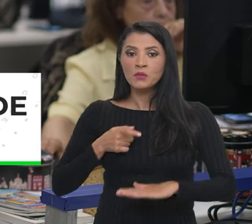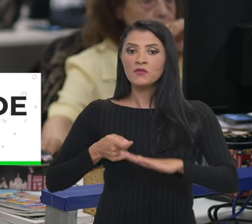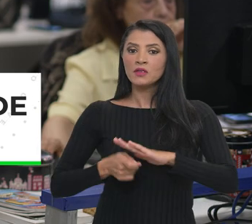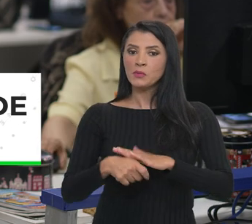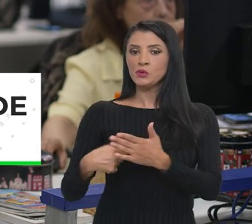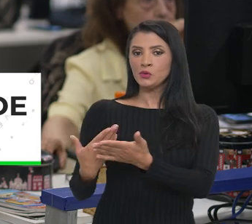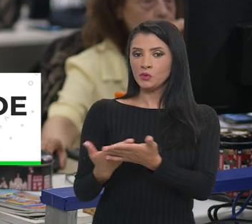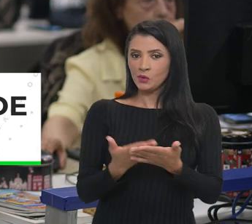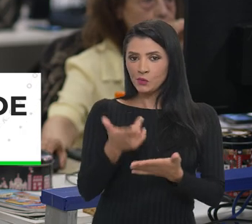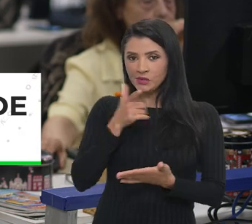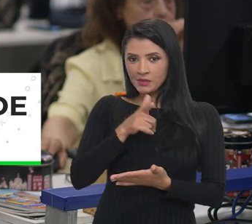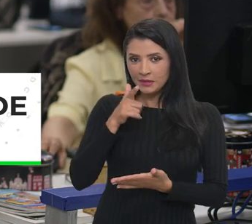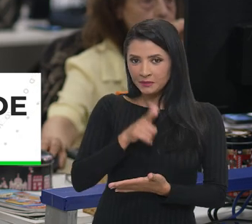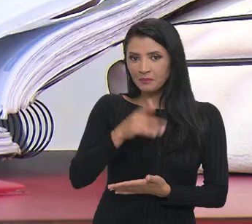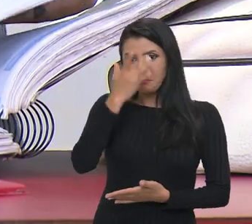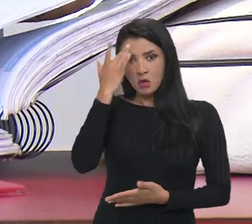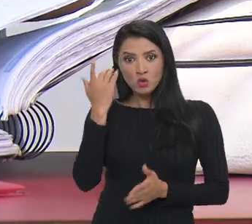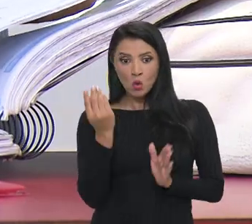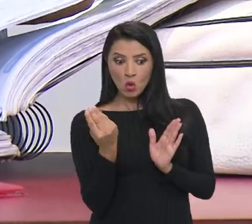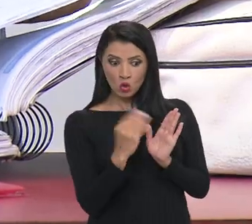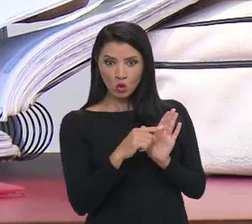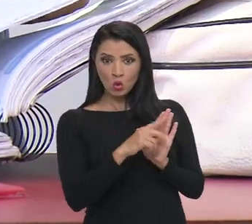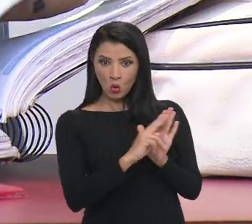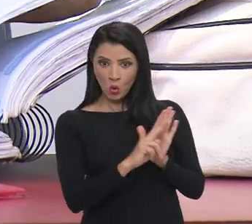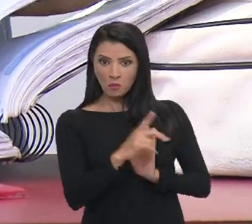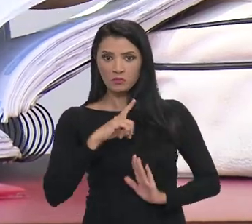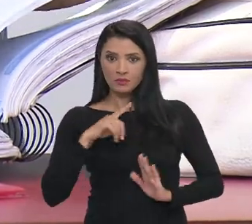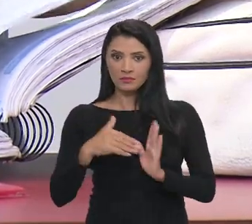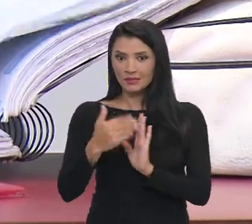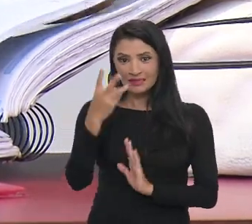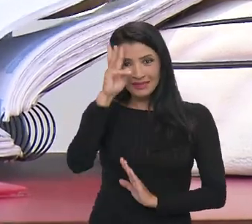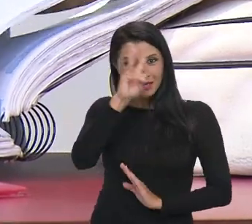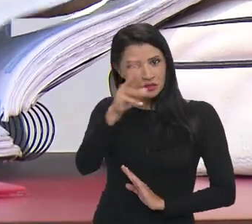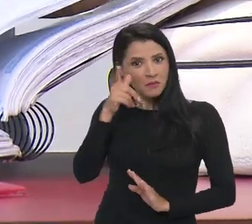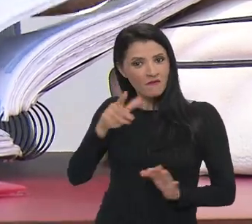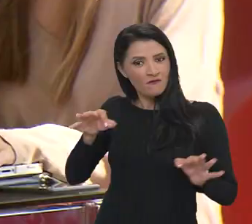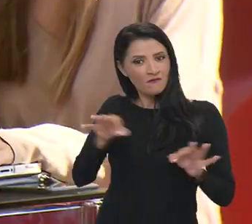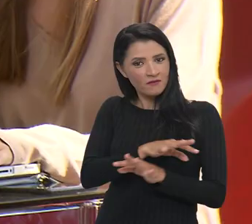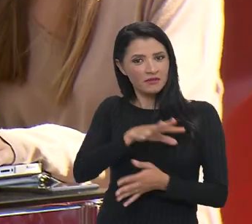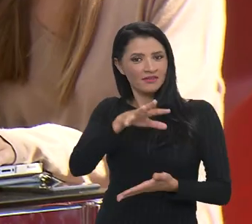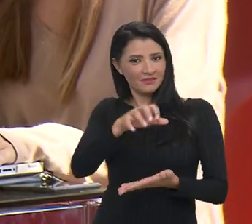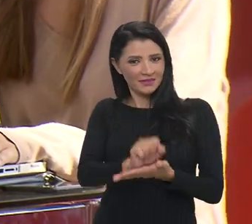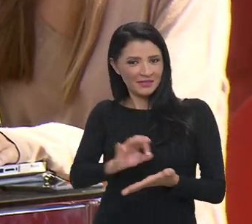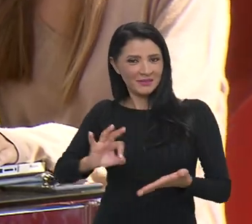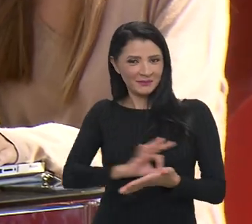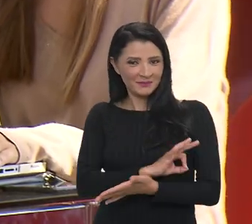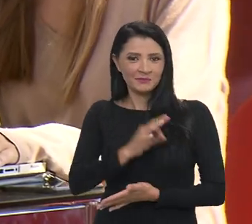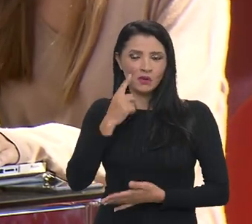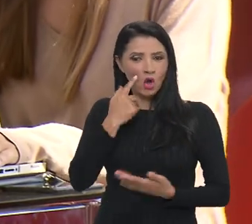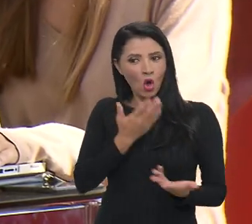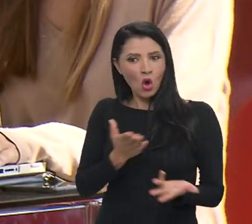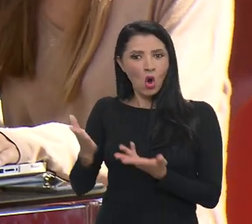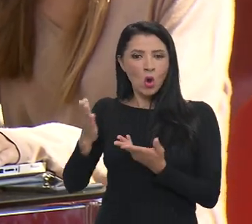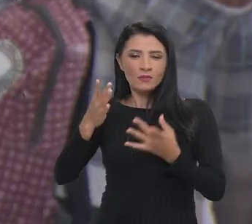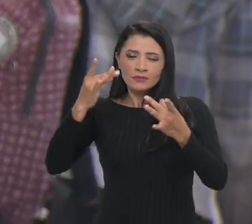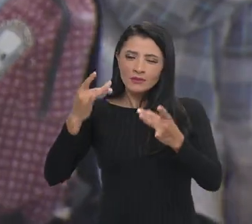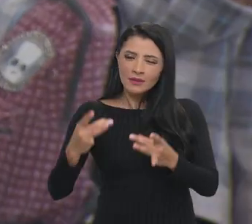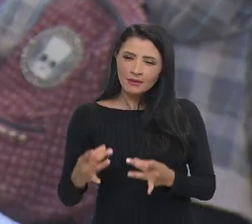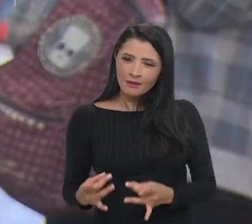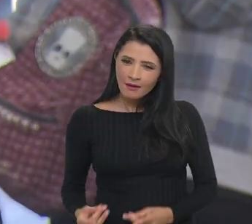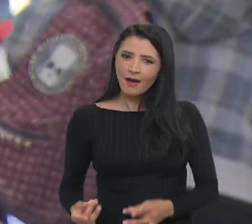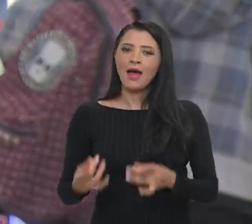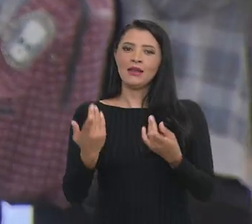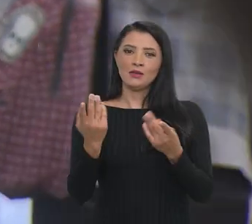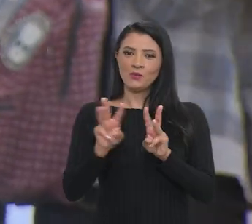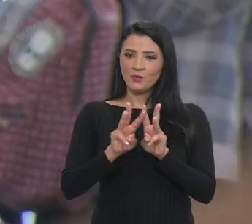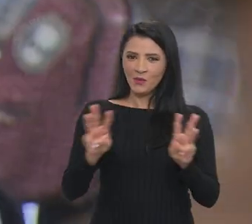de Financiamento Estudantil. E quem tiver o nome nessa lista tem até 3 dias para complementar a inscrição. Confira todos os